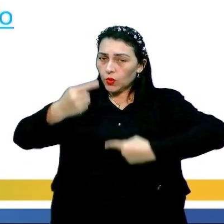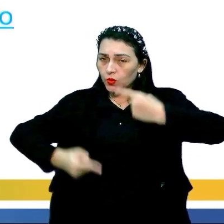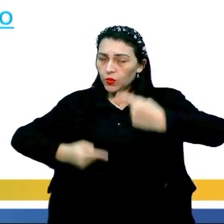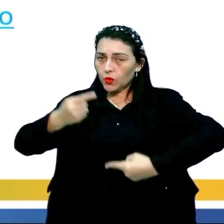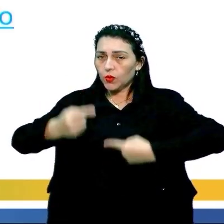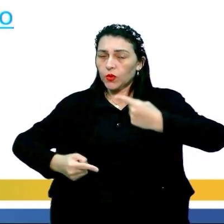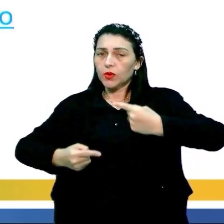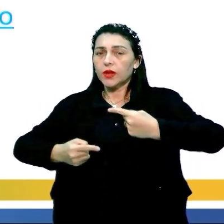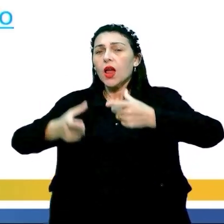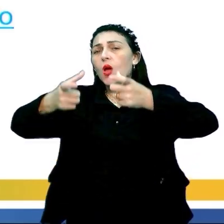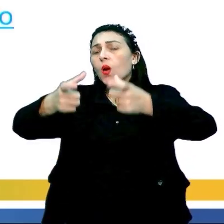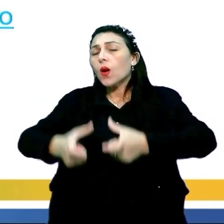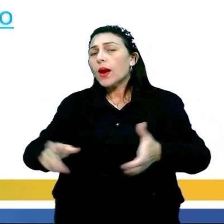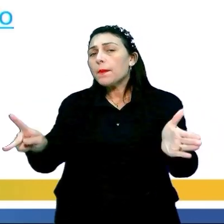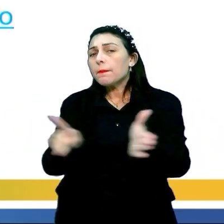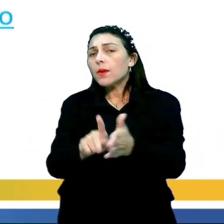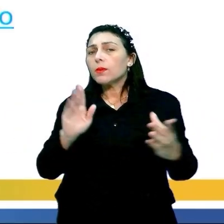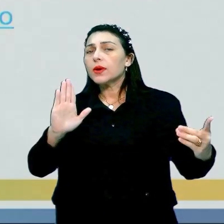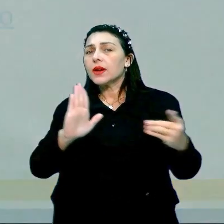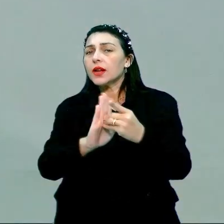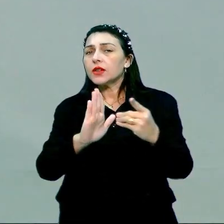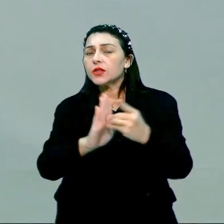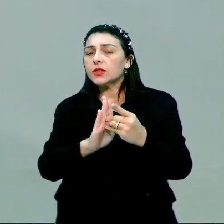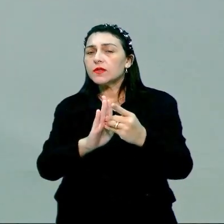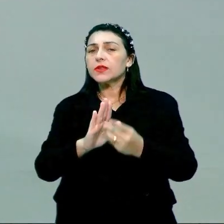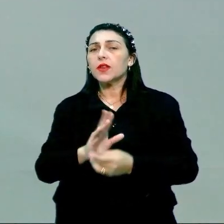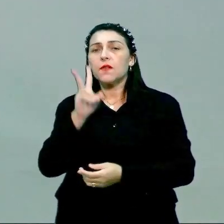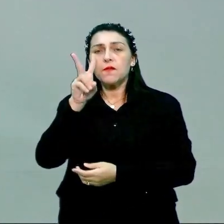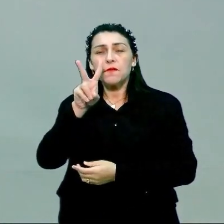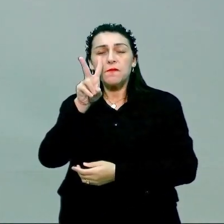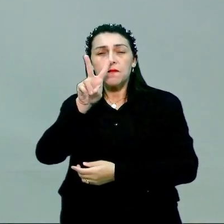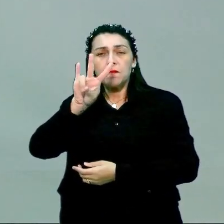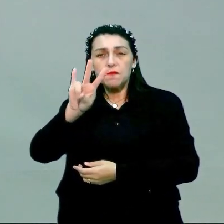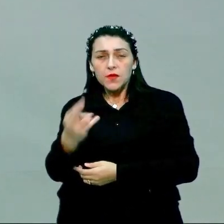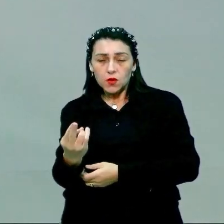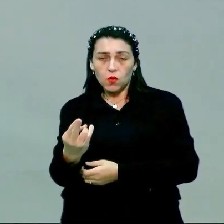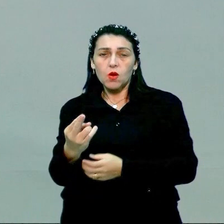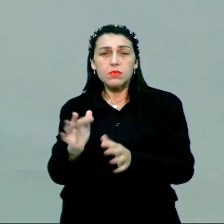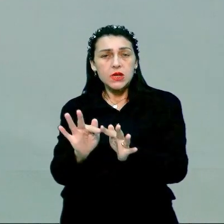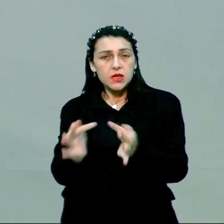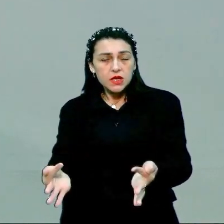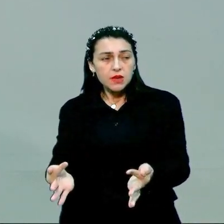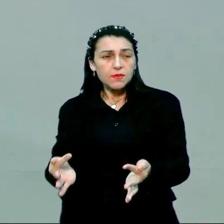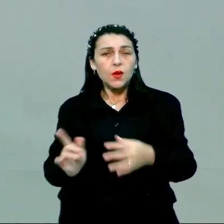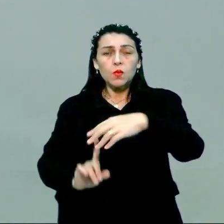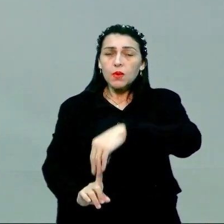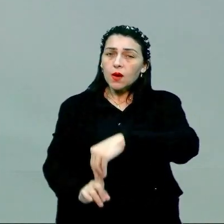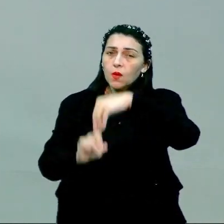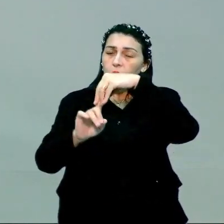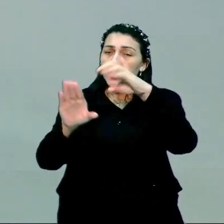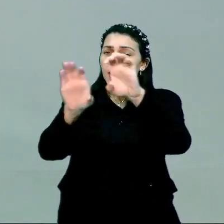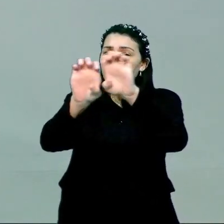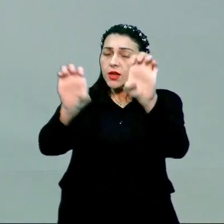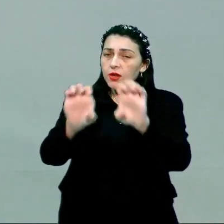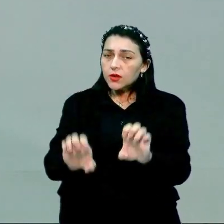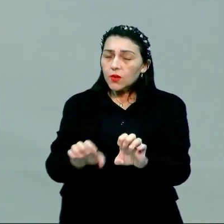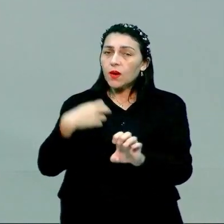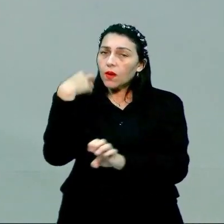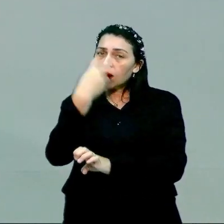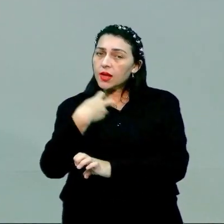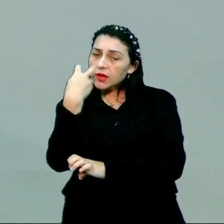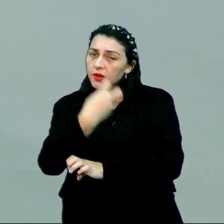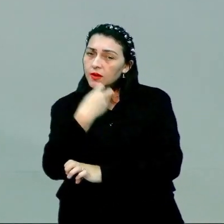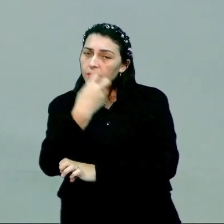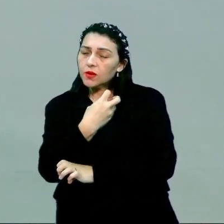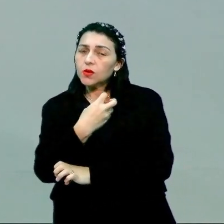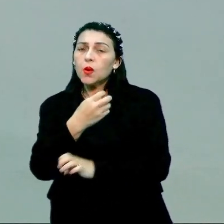de localidades nativas. Viu como é simples? Numa única estrutura oracional,